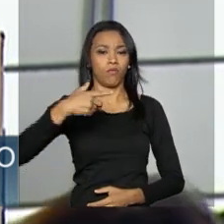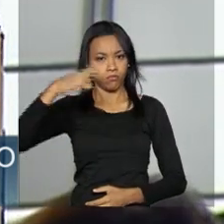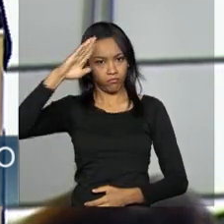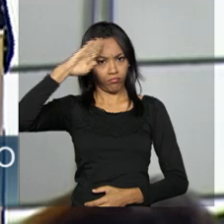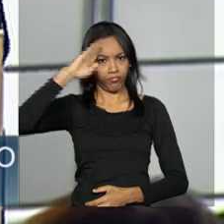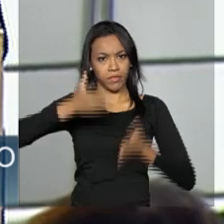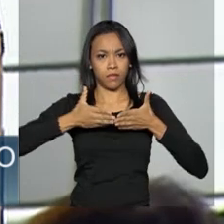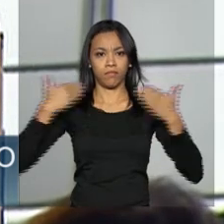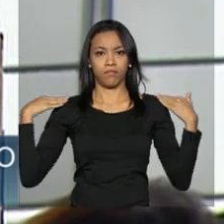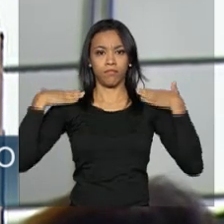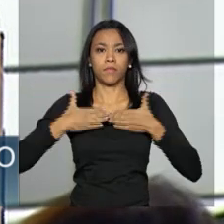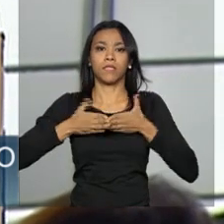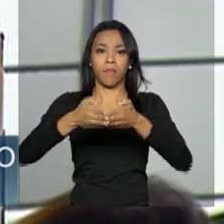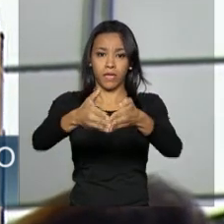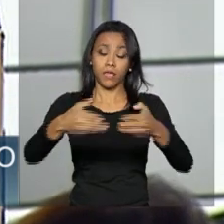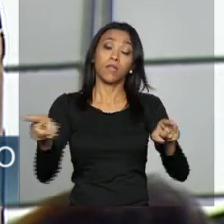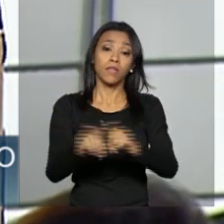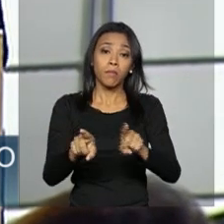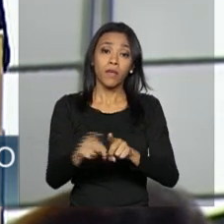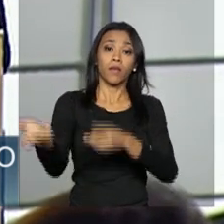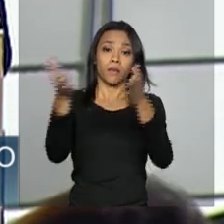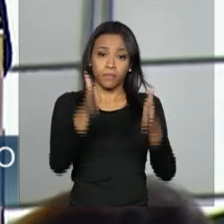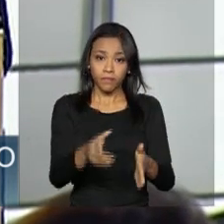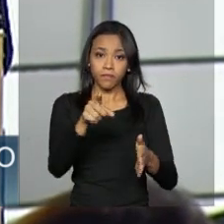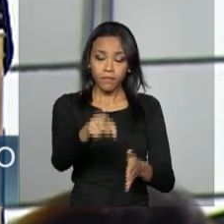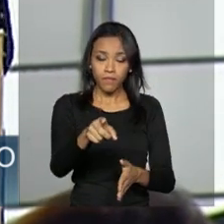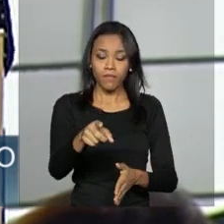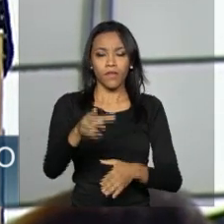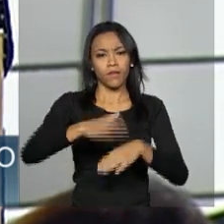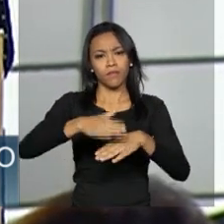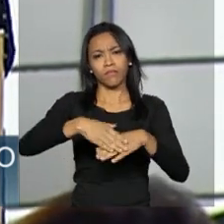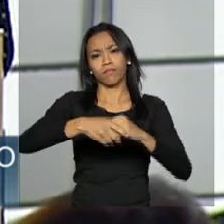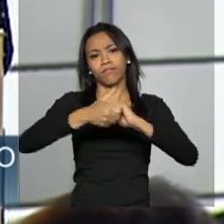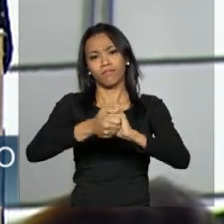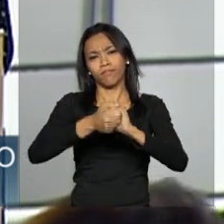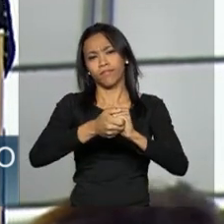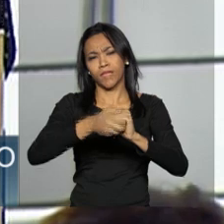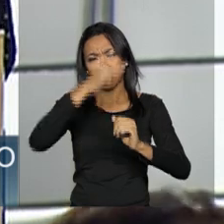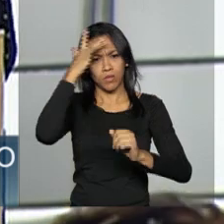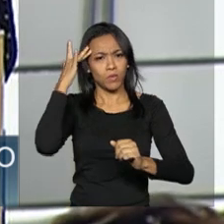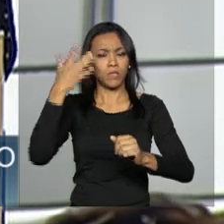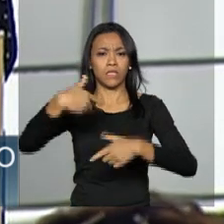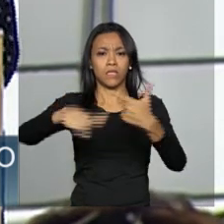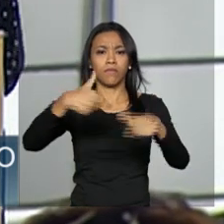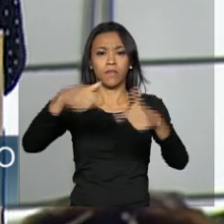Cumprimentar o comandante Luiz Felipe Monteiro Serrão, por meio de quem saúdo toda a tripulação do